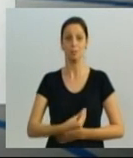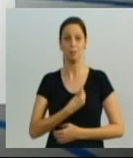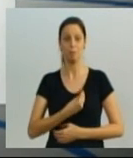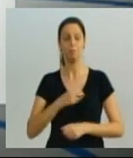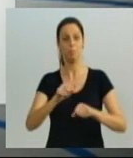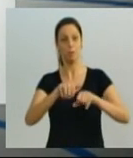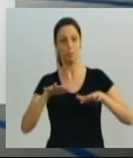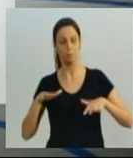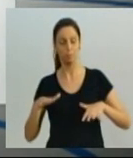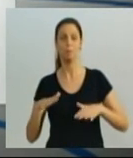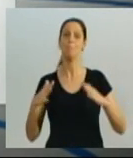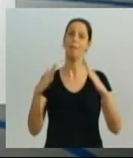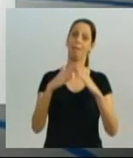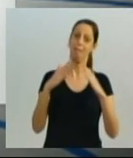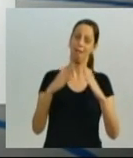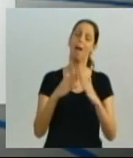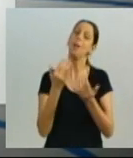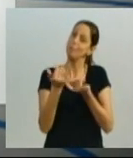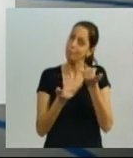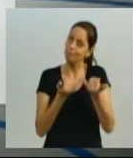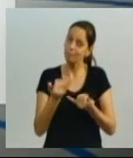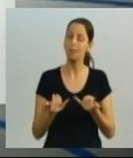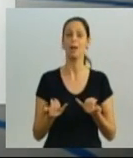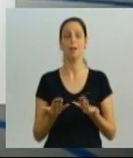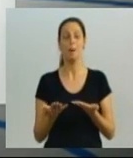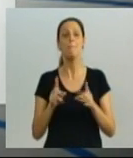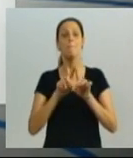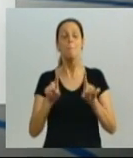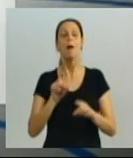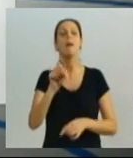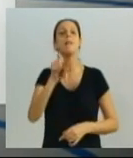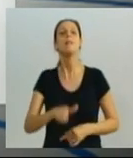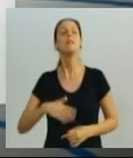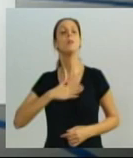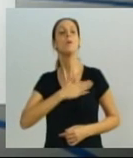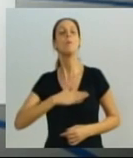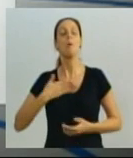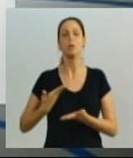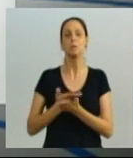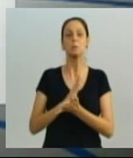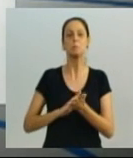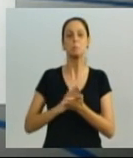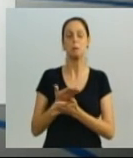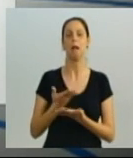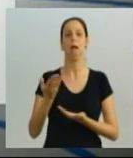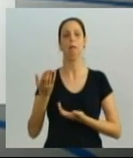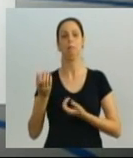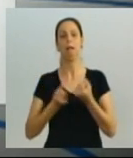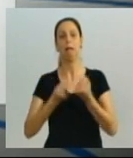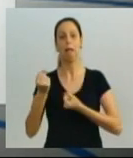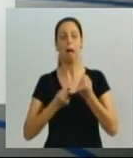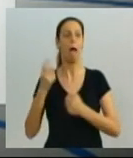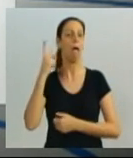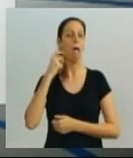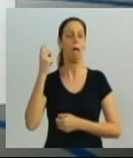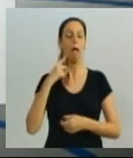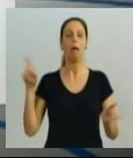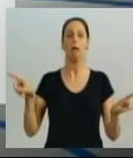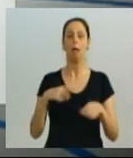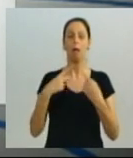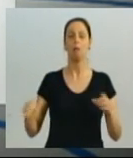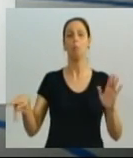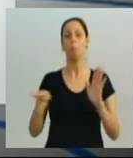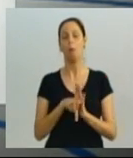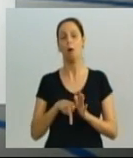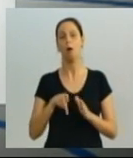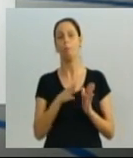está em casa, vou brincar um pouquinho. Quem gosta de ser incomodado por aquele carro de som com aqueles jingles gostosos que a gente é